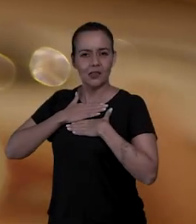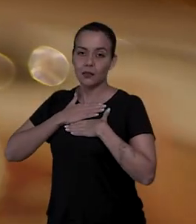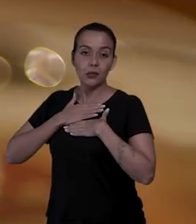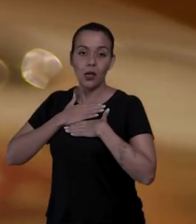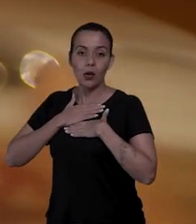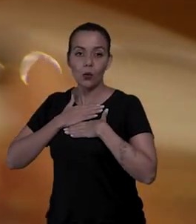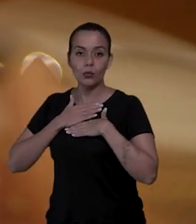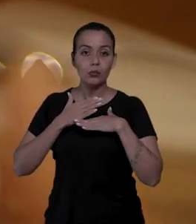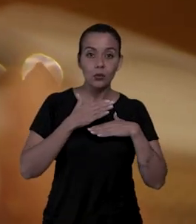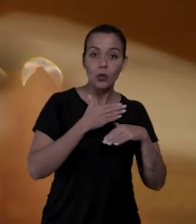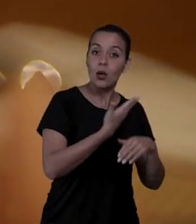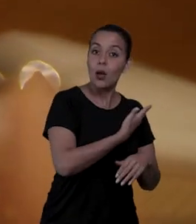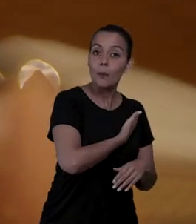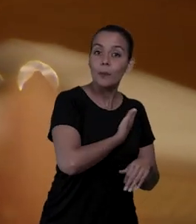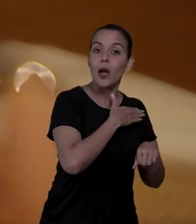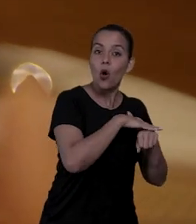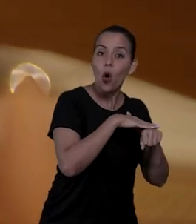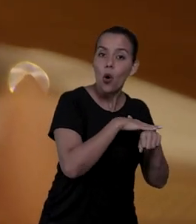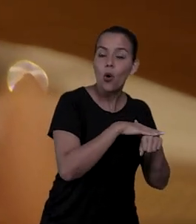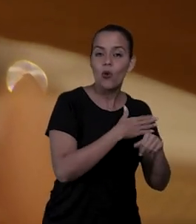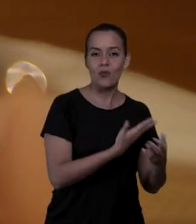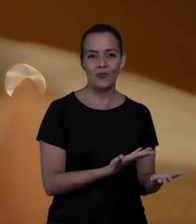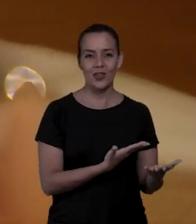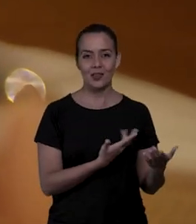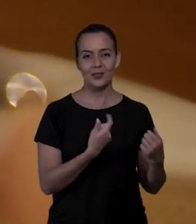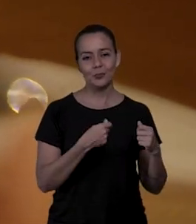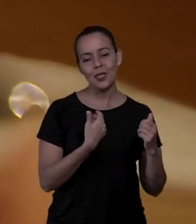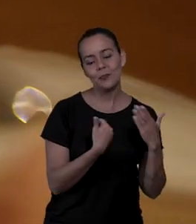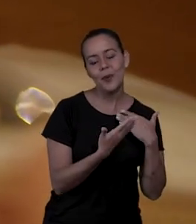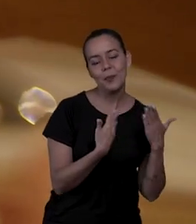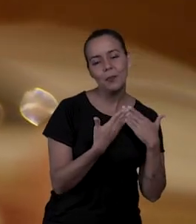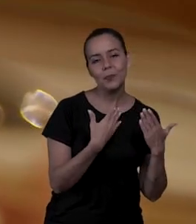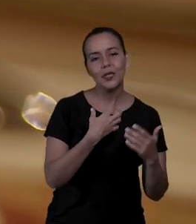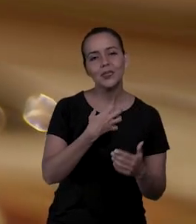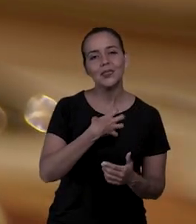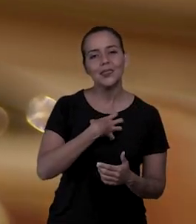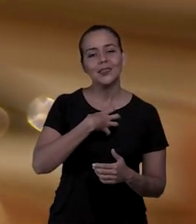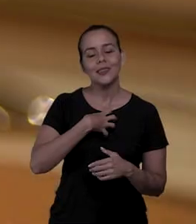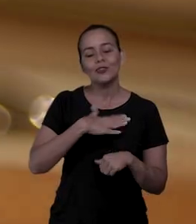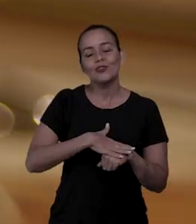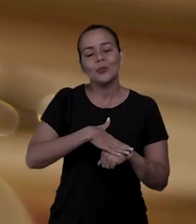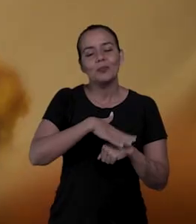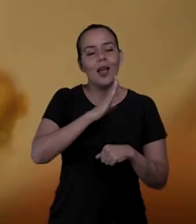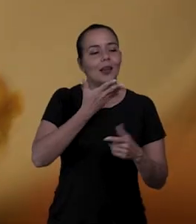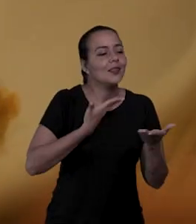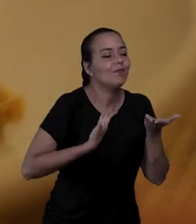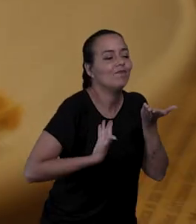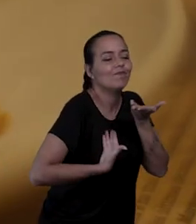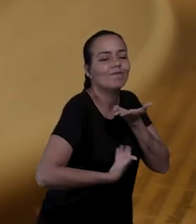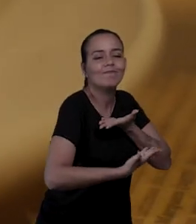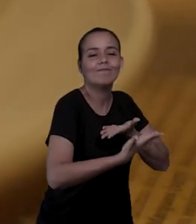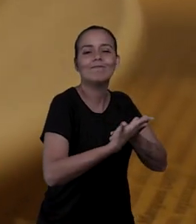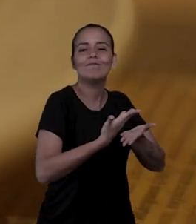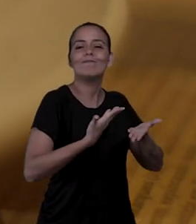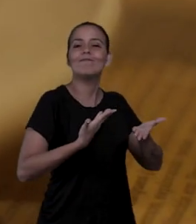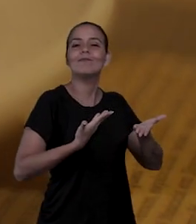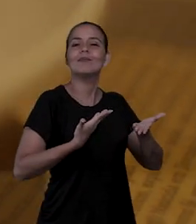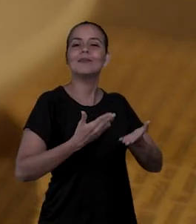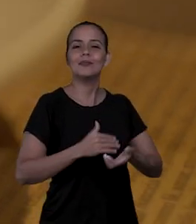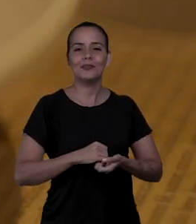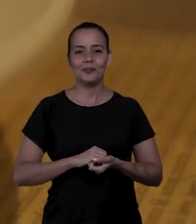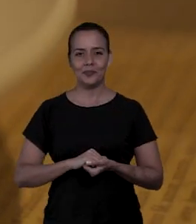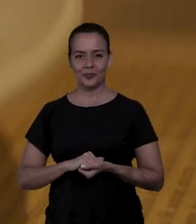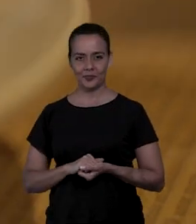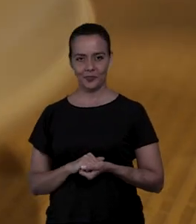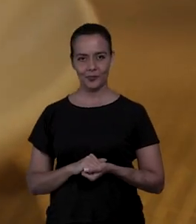vê, pensa menos, sabe menos, sente mais e saborear. Detalhe da mão da jovem que